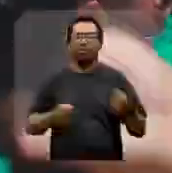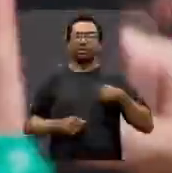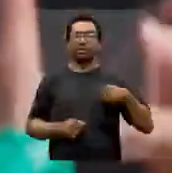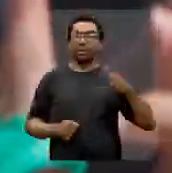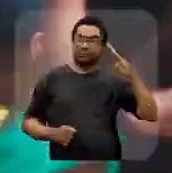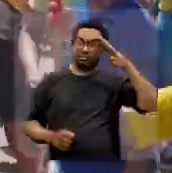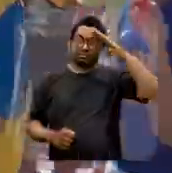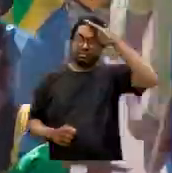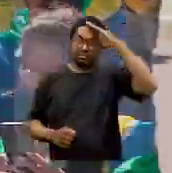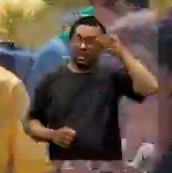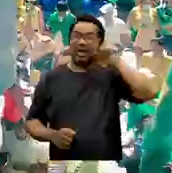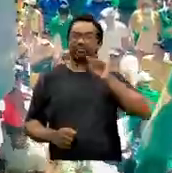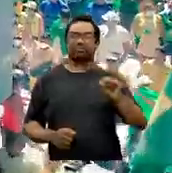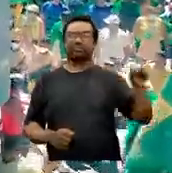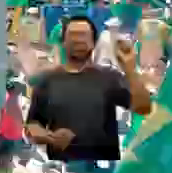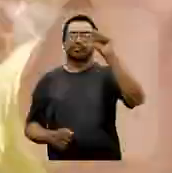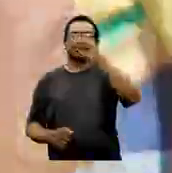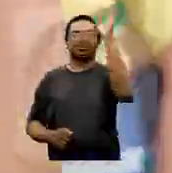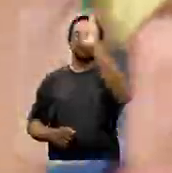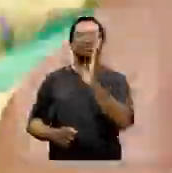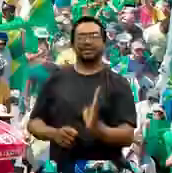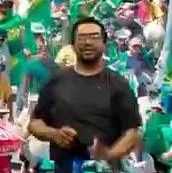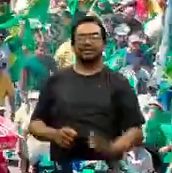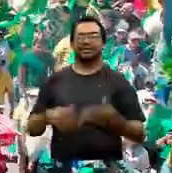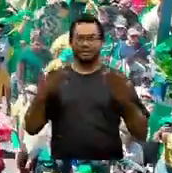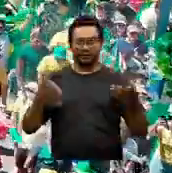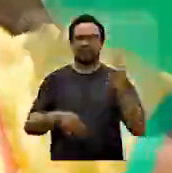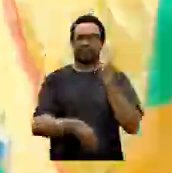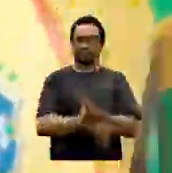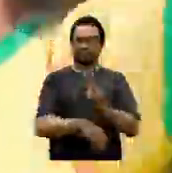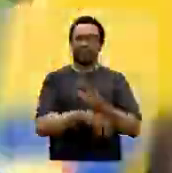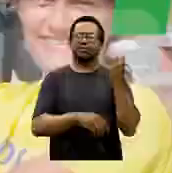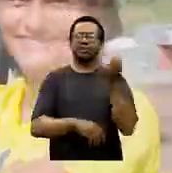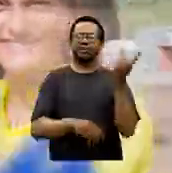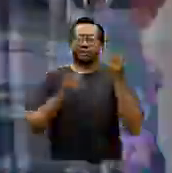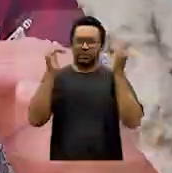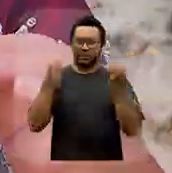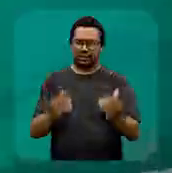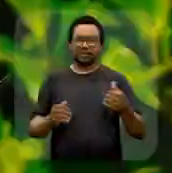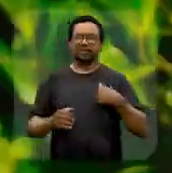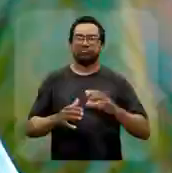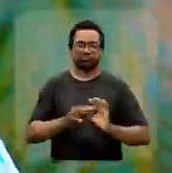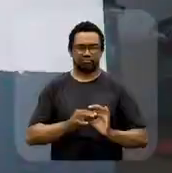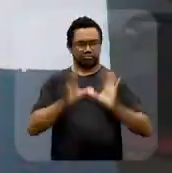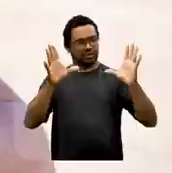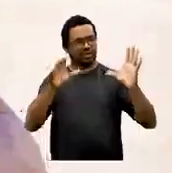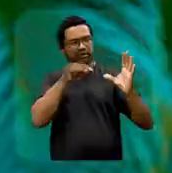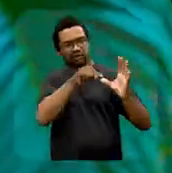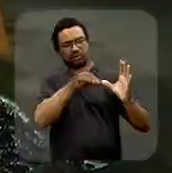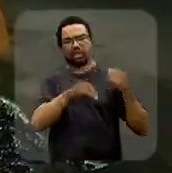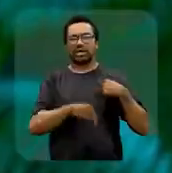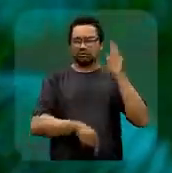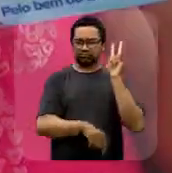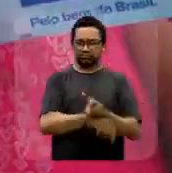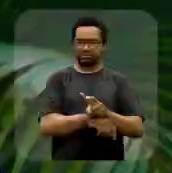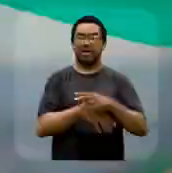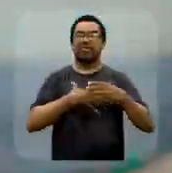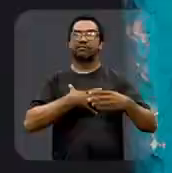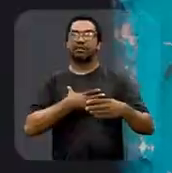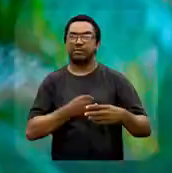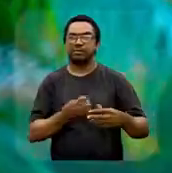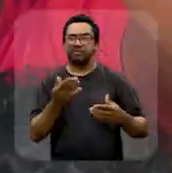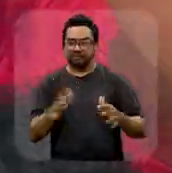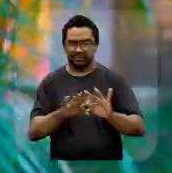o presidente Bolsonaro nas ruas do Brasil, em defesa de valores como a liberdade. A liberdade de proteger